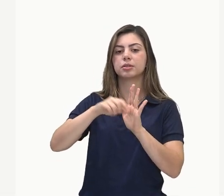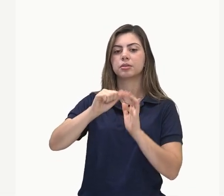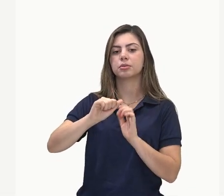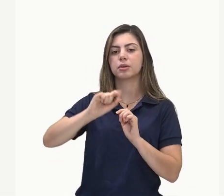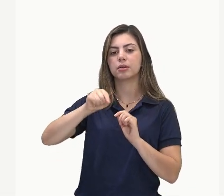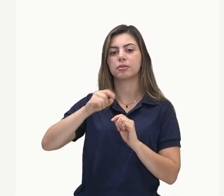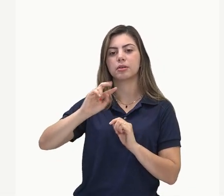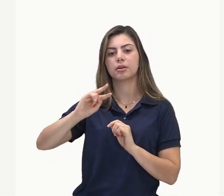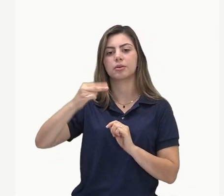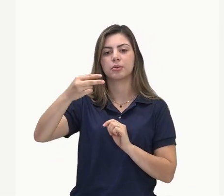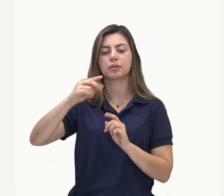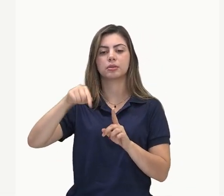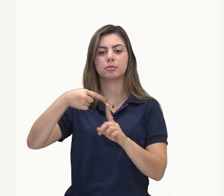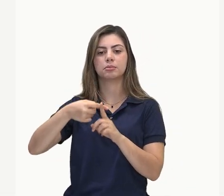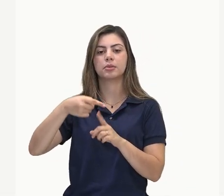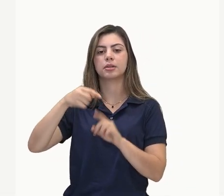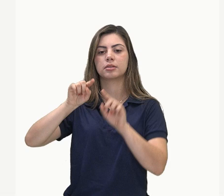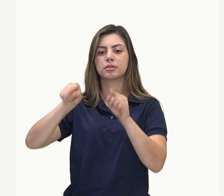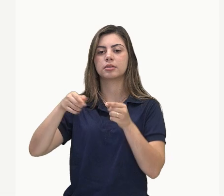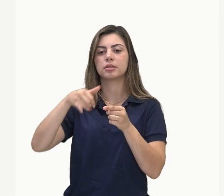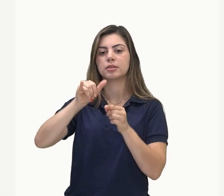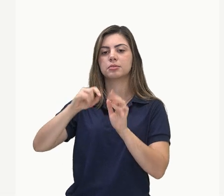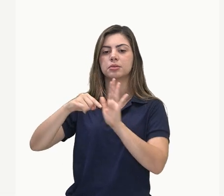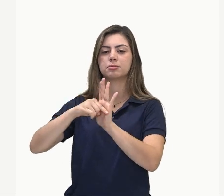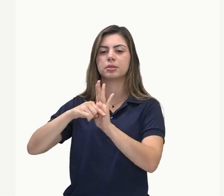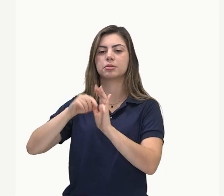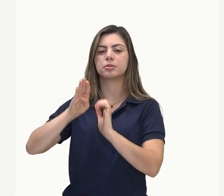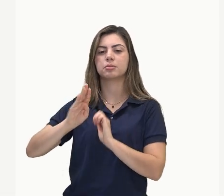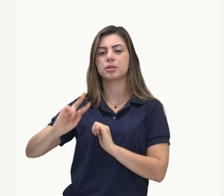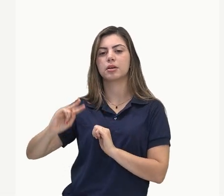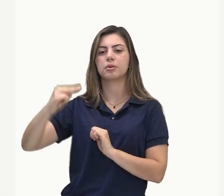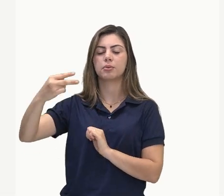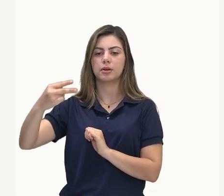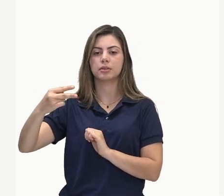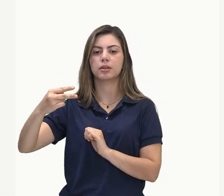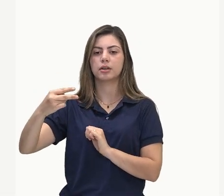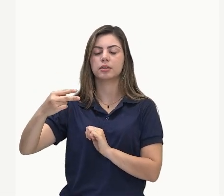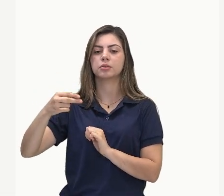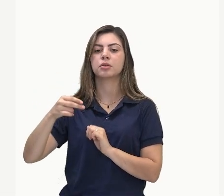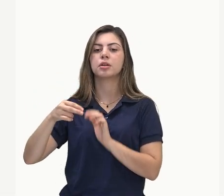b ao quadrado igual a r ao quadrado, onde